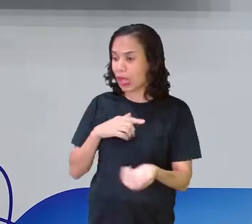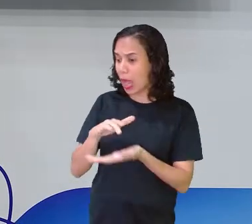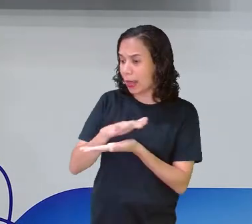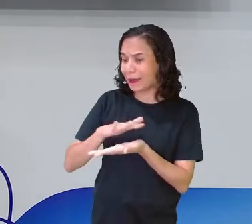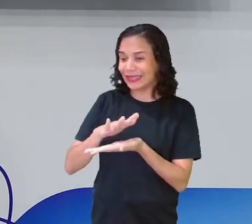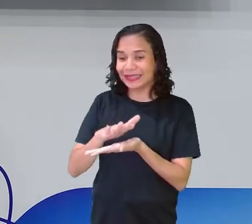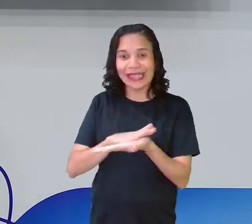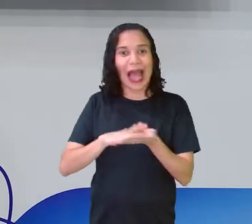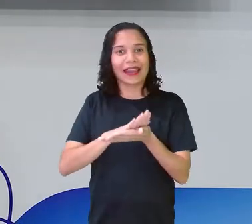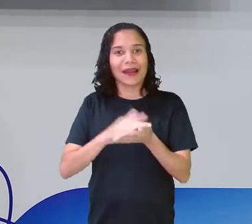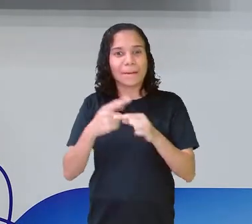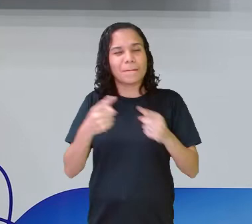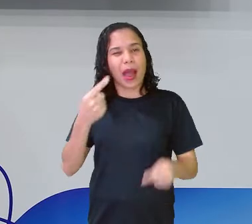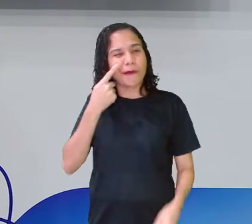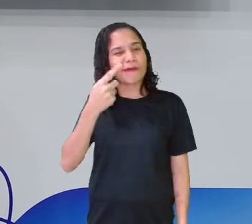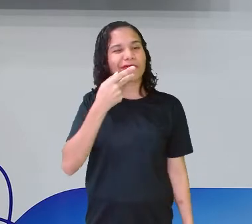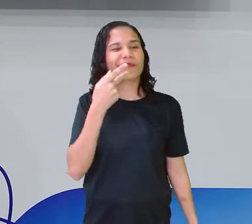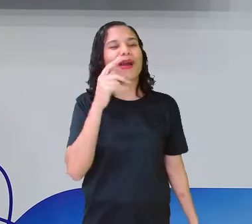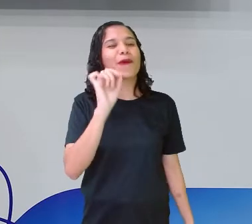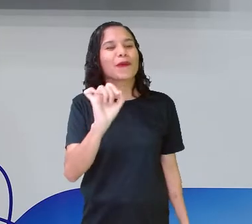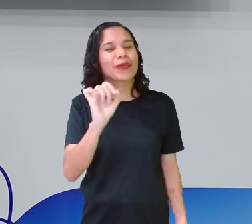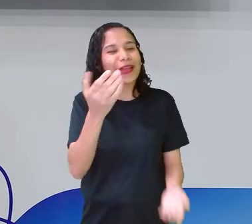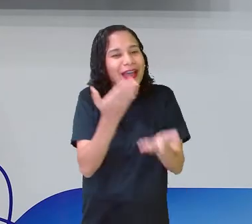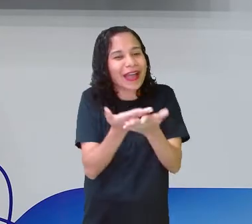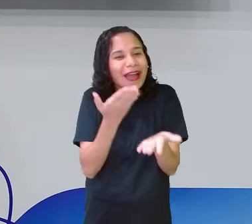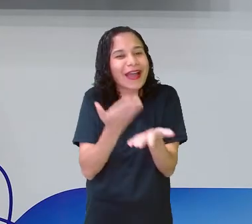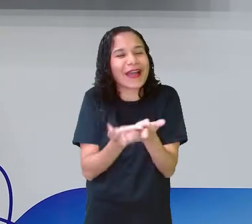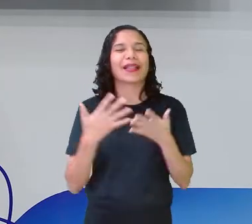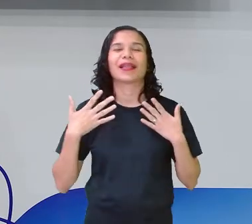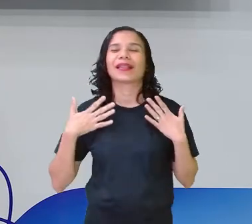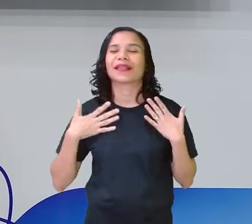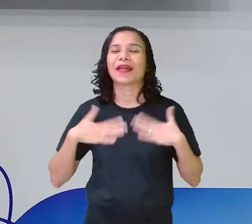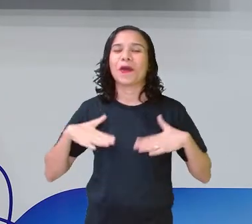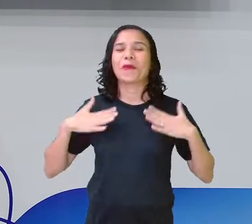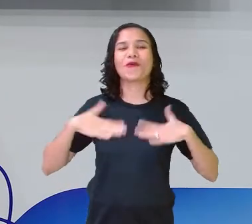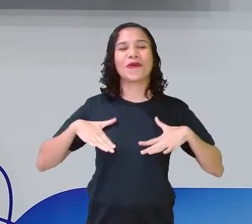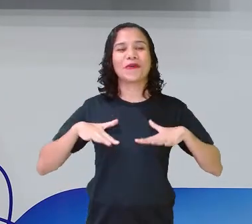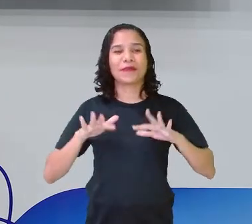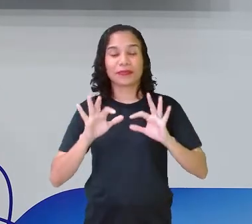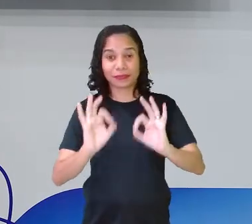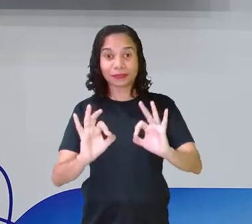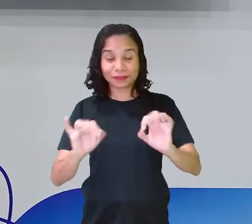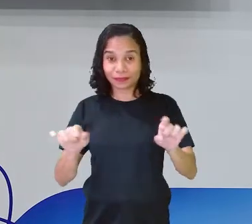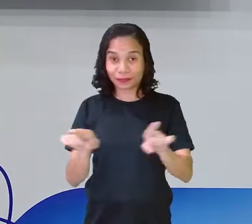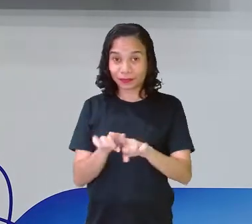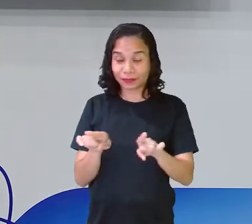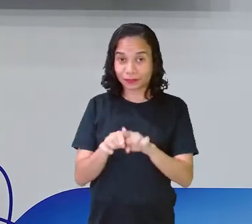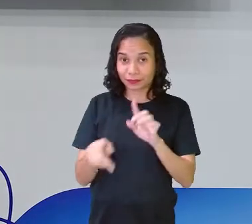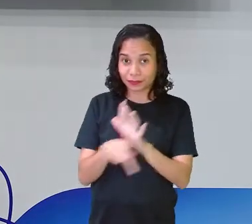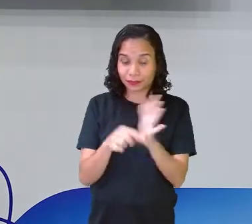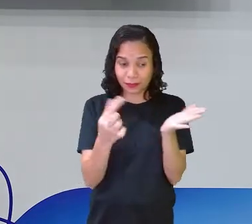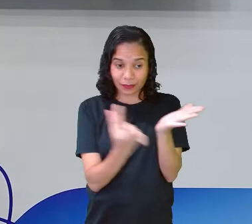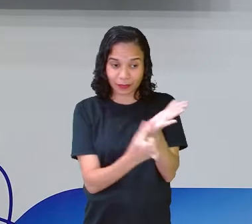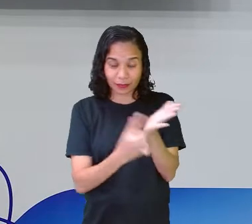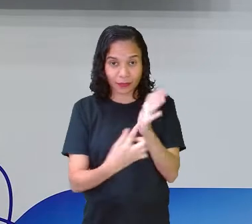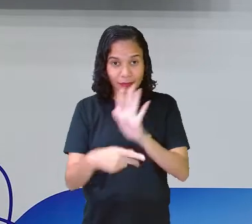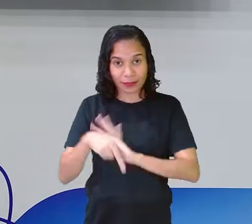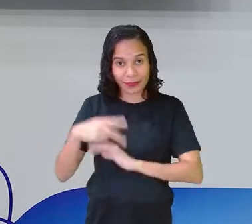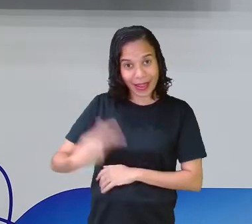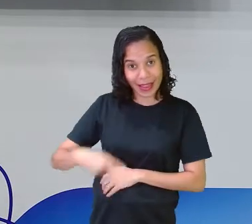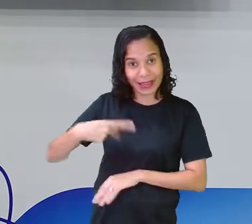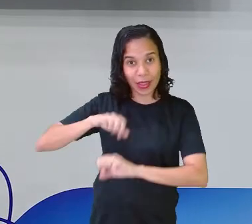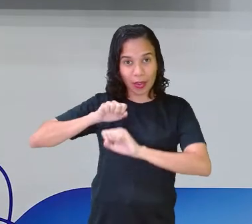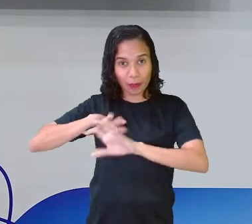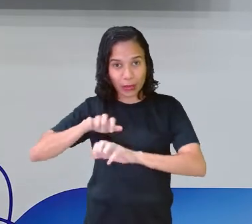bombonzinho, mas eu te garanto que a aula vai ser bem tranquila, certo? Além do aplicativo do Educa Recife,